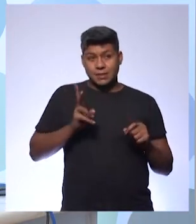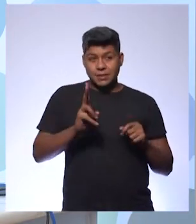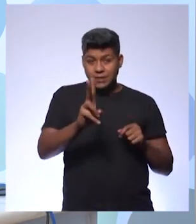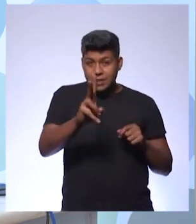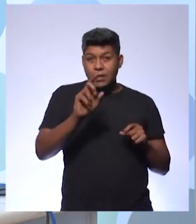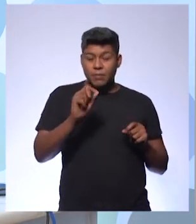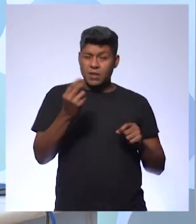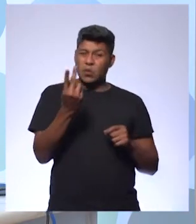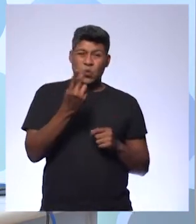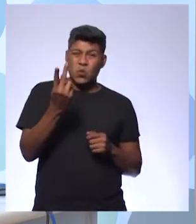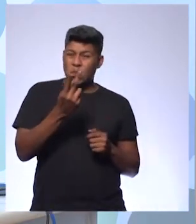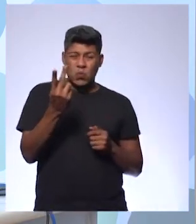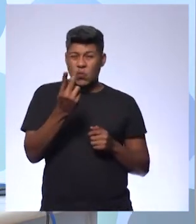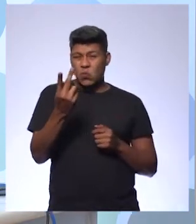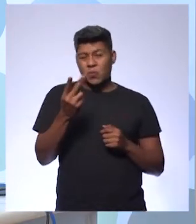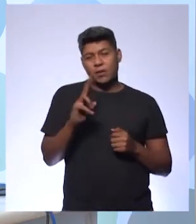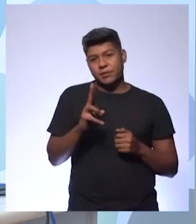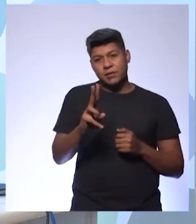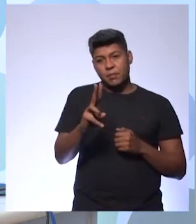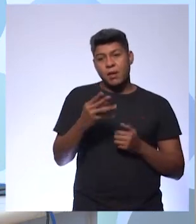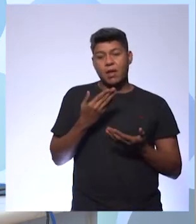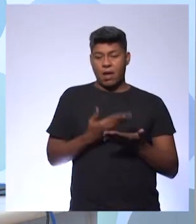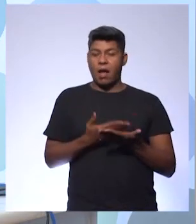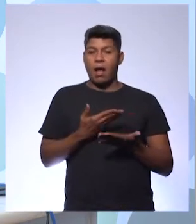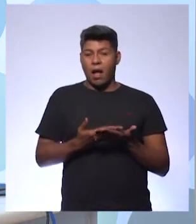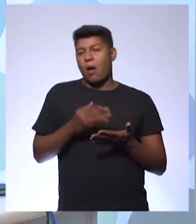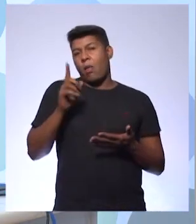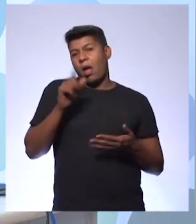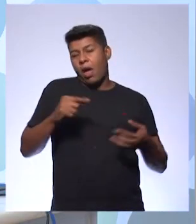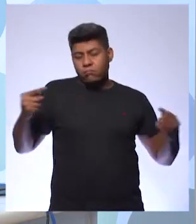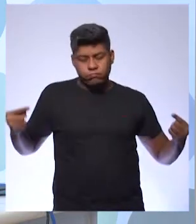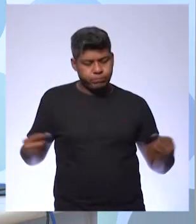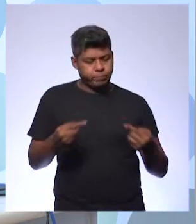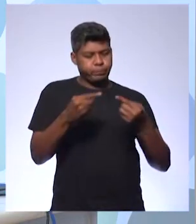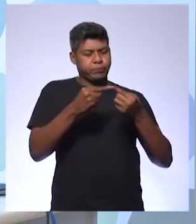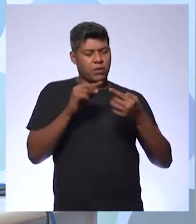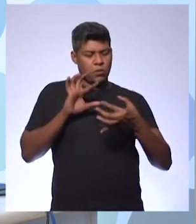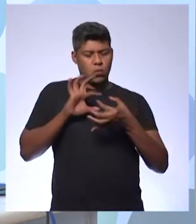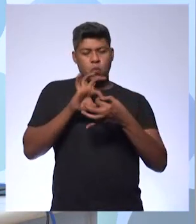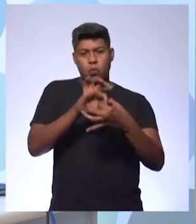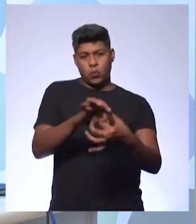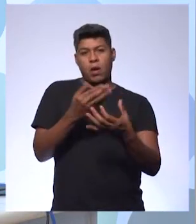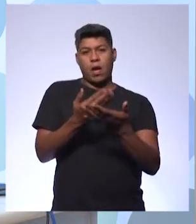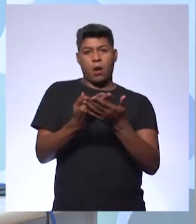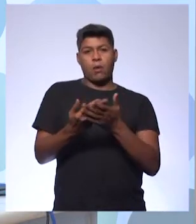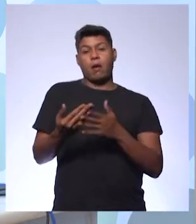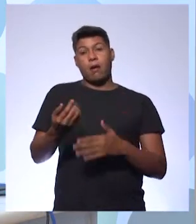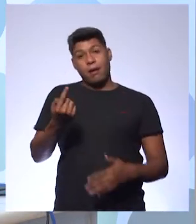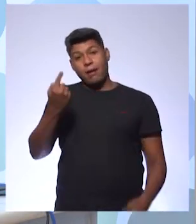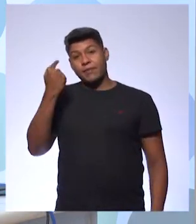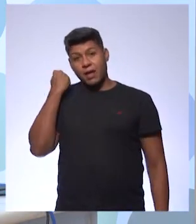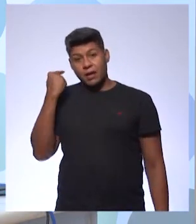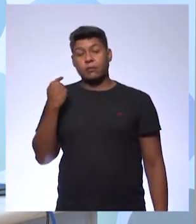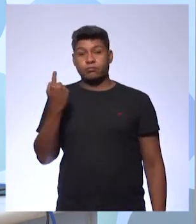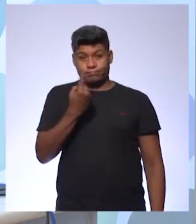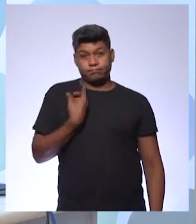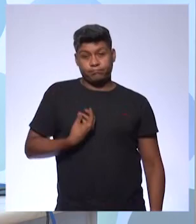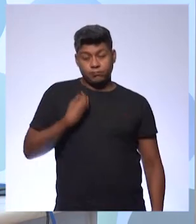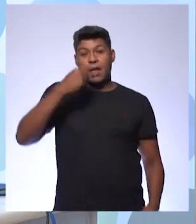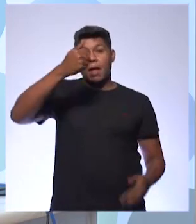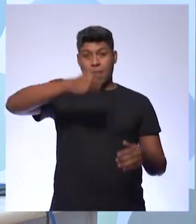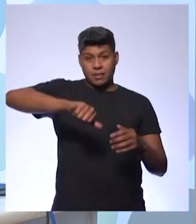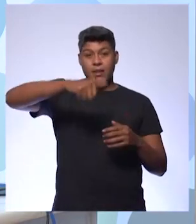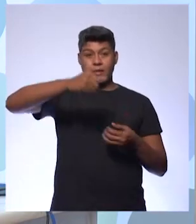de duplinhas? E aí essa aula meio que faz uma continuidade com a aula anterior. Então a gente vai